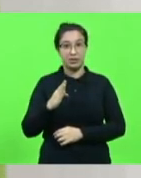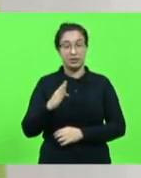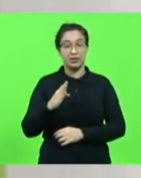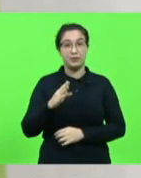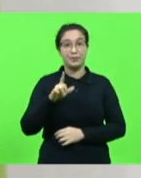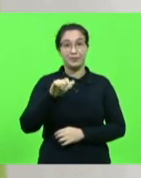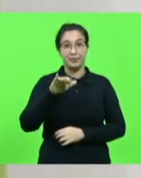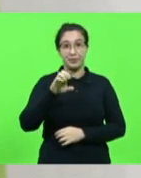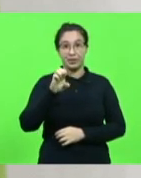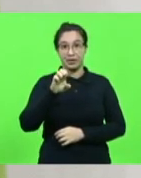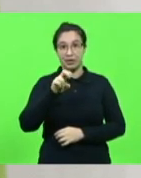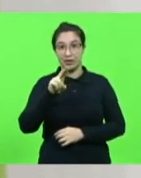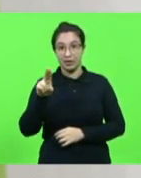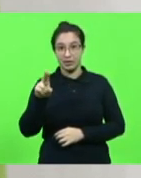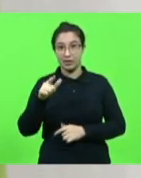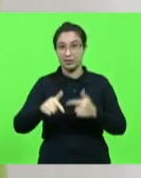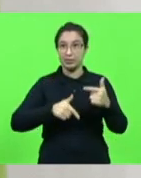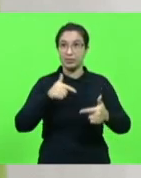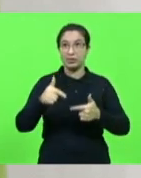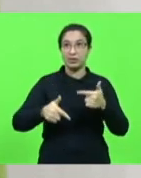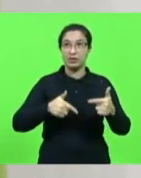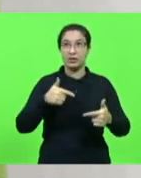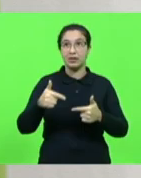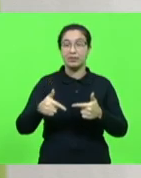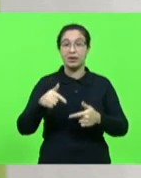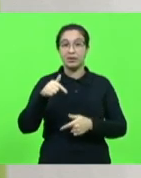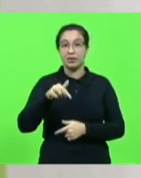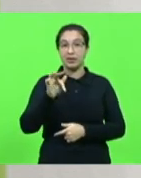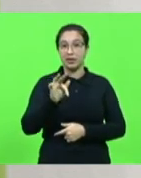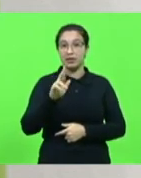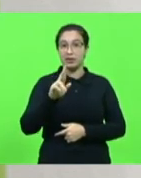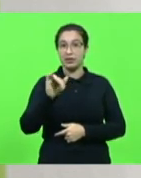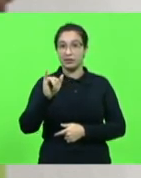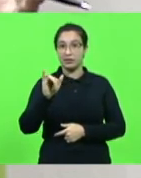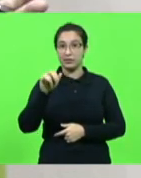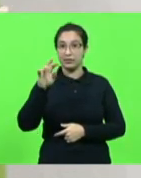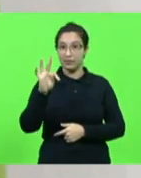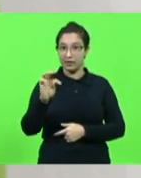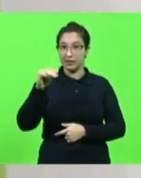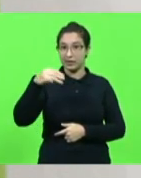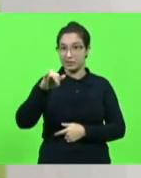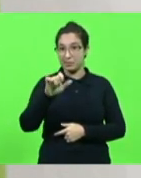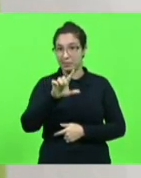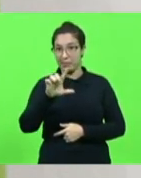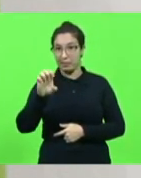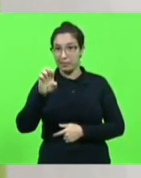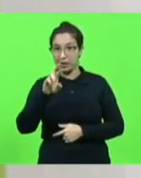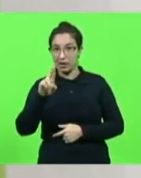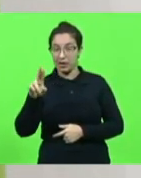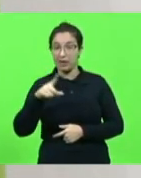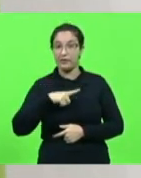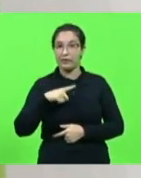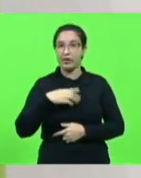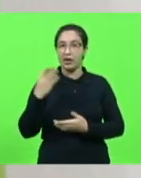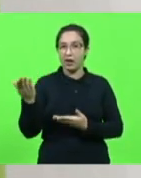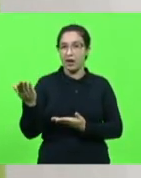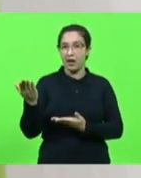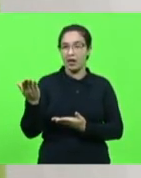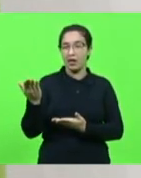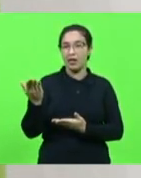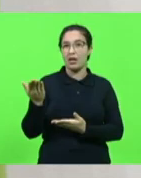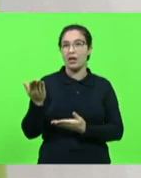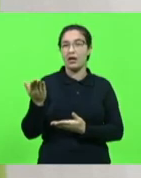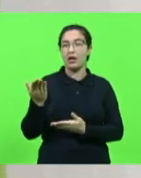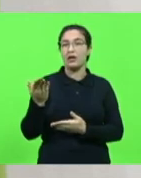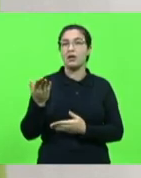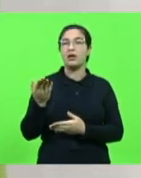aqui trabalhou o grande Fritz Miller. Inclusive, tem um monumento em Blumenau, pouca gente sabe disso, e esse